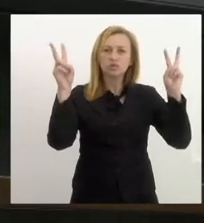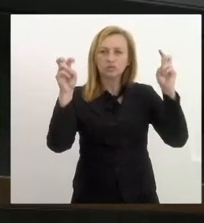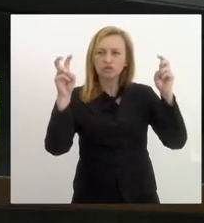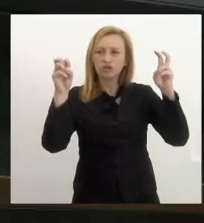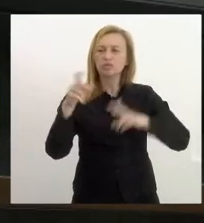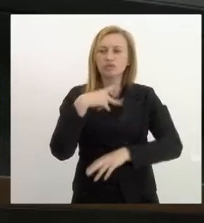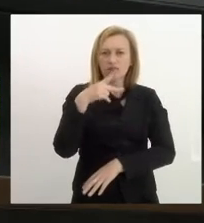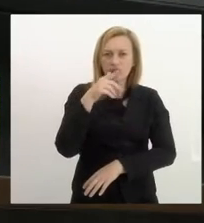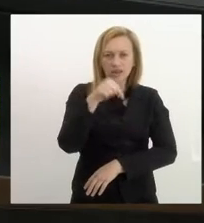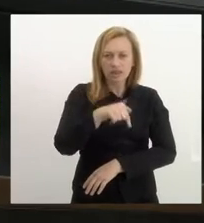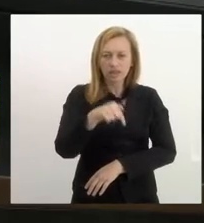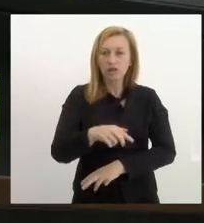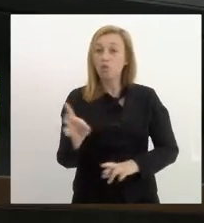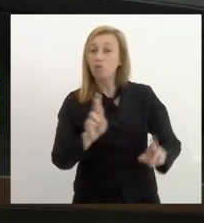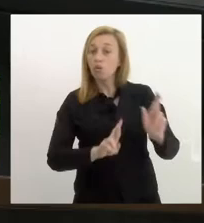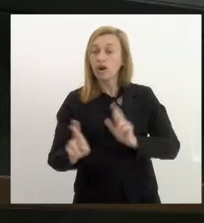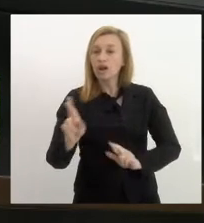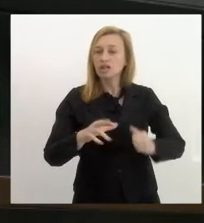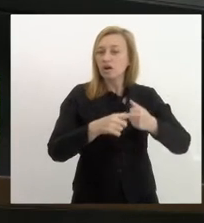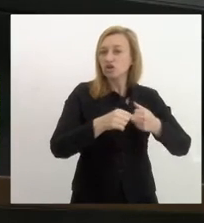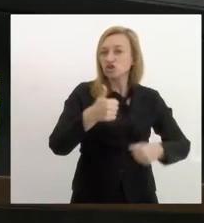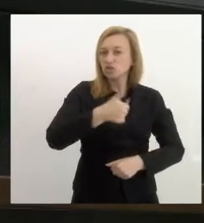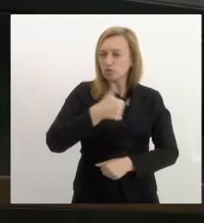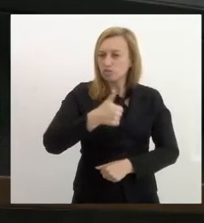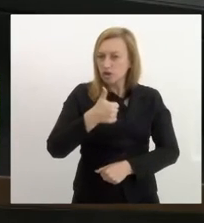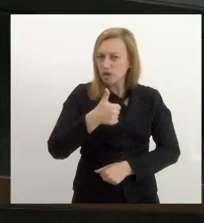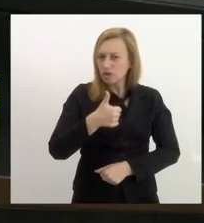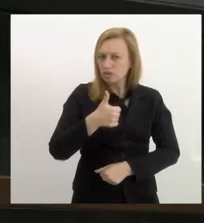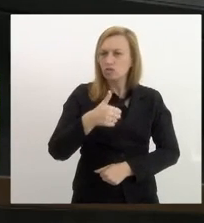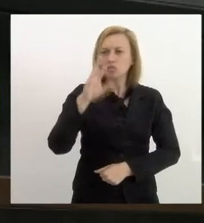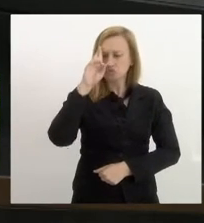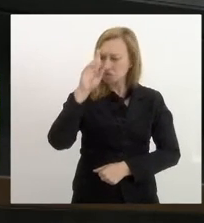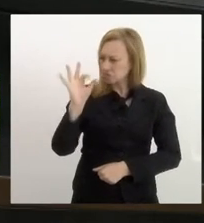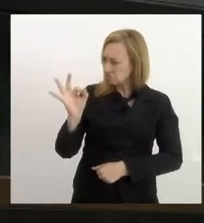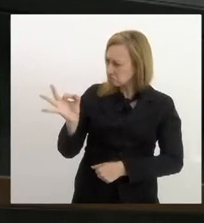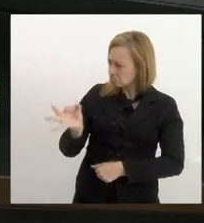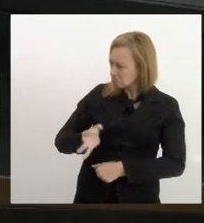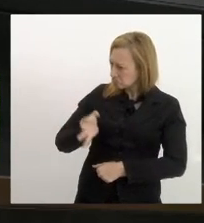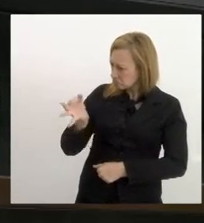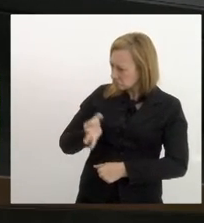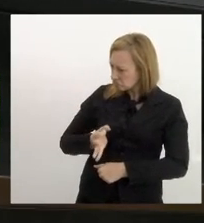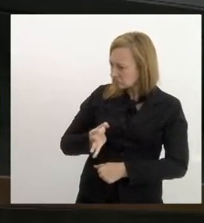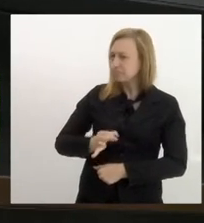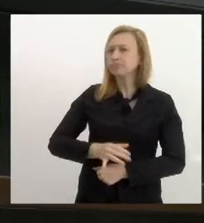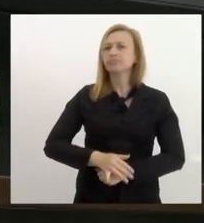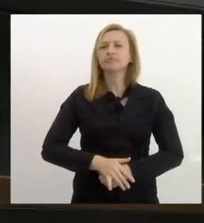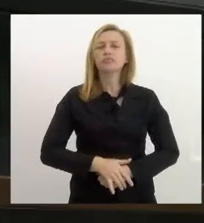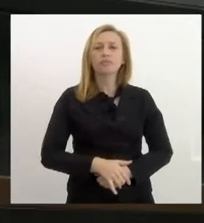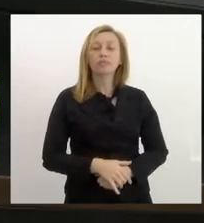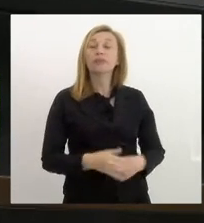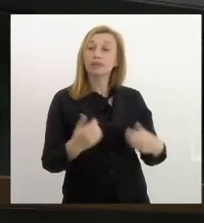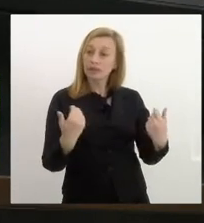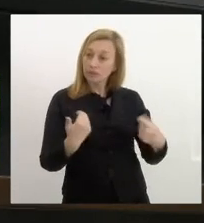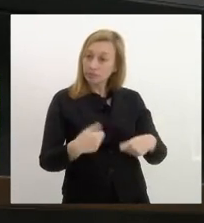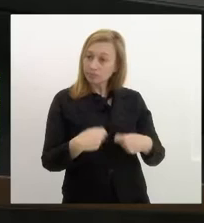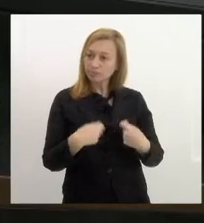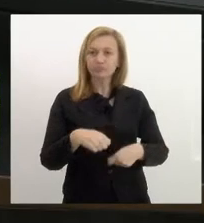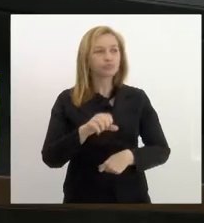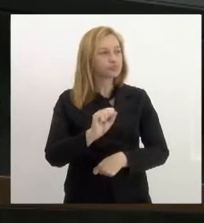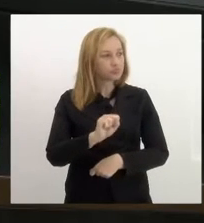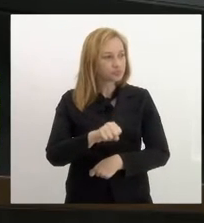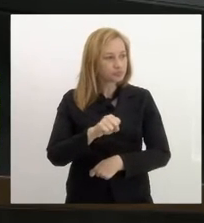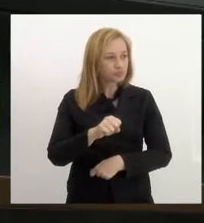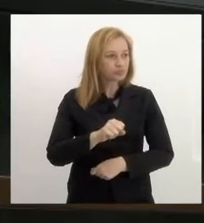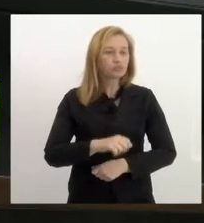aqui com relação ao artigo 1º vossa excelência tem toda razão é é necessário porque